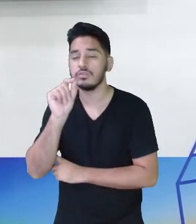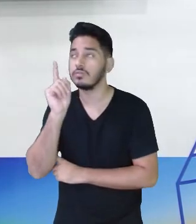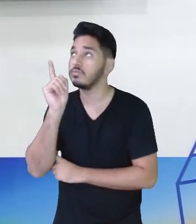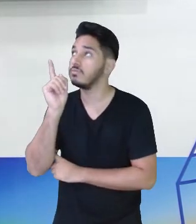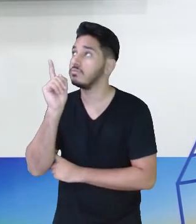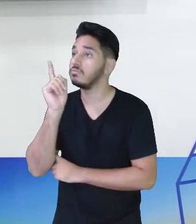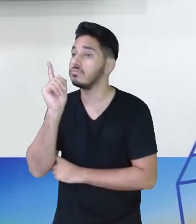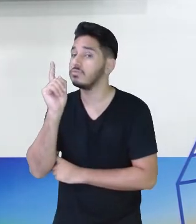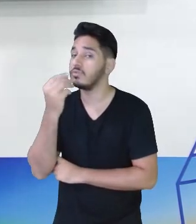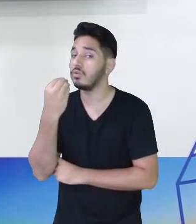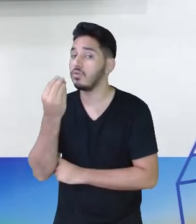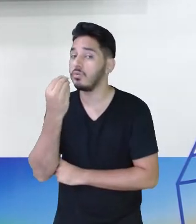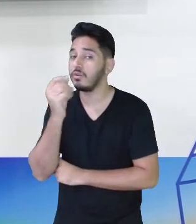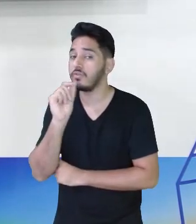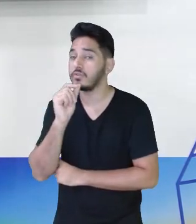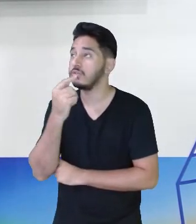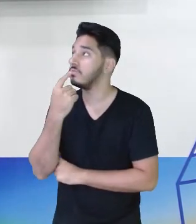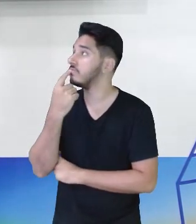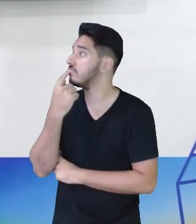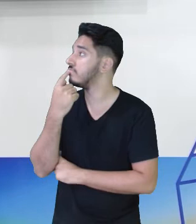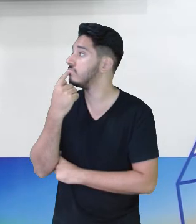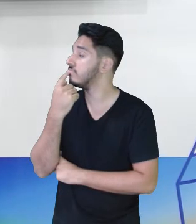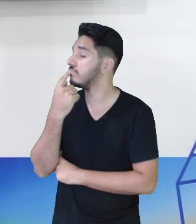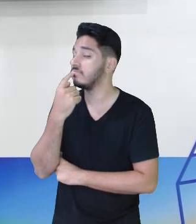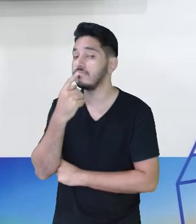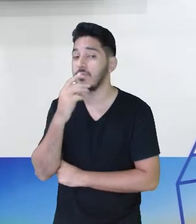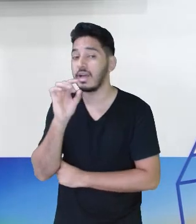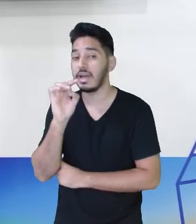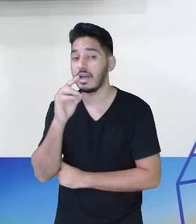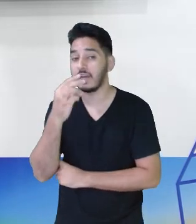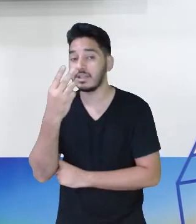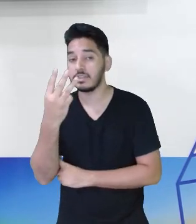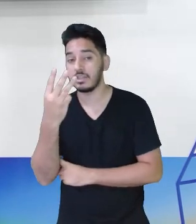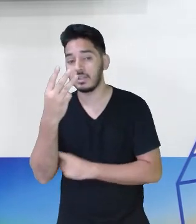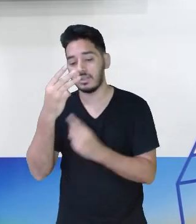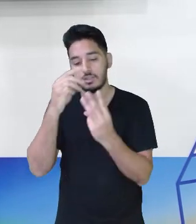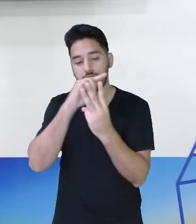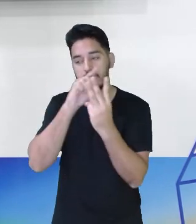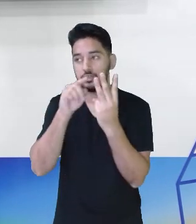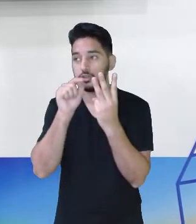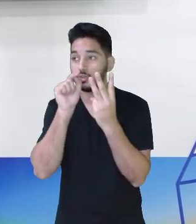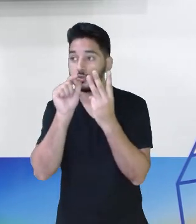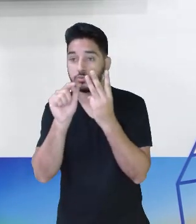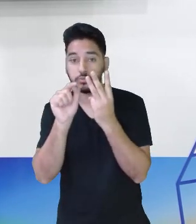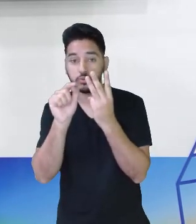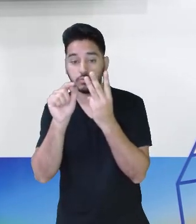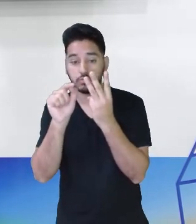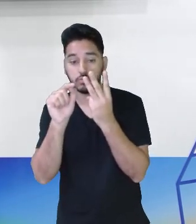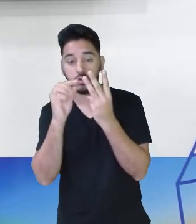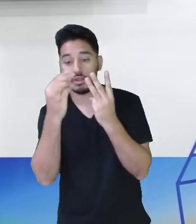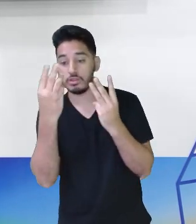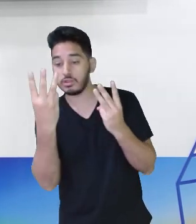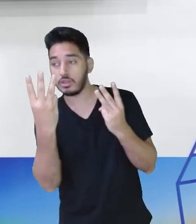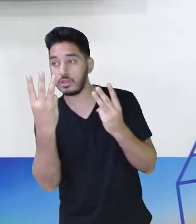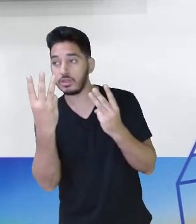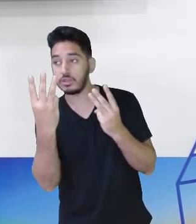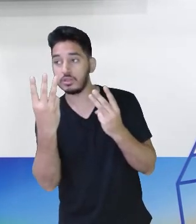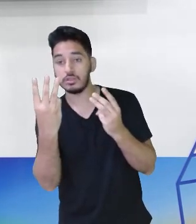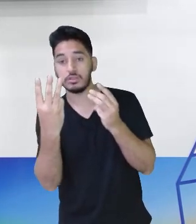eu faria como? A cada 3 números eu troco de classe. A cada 3